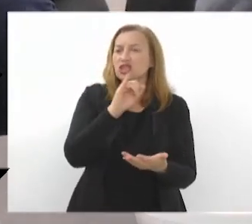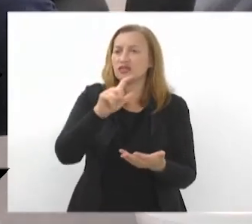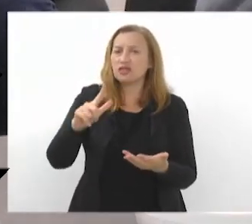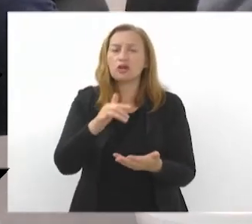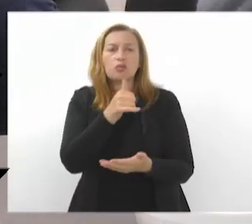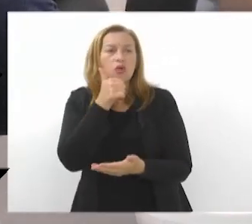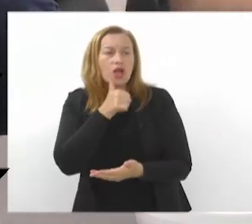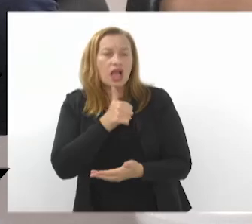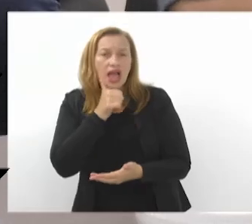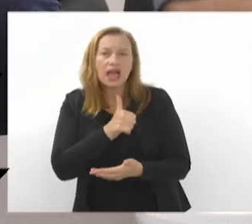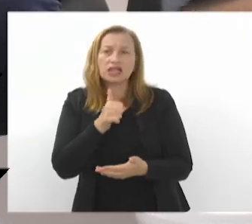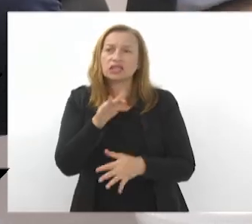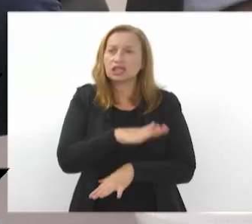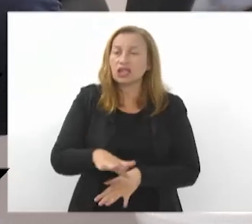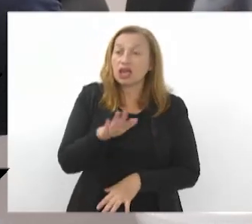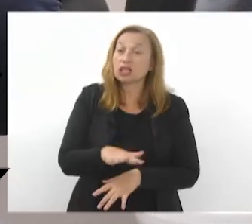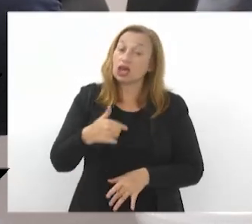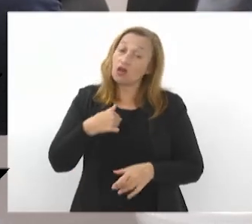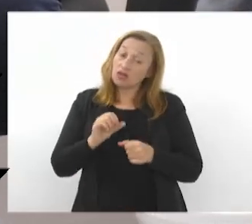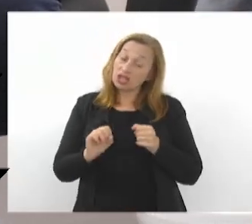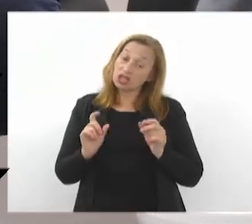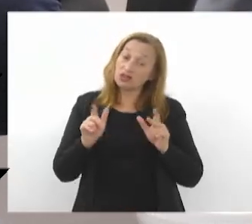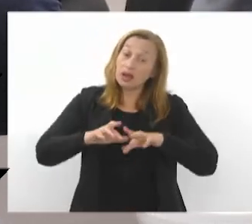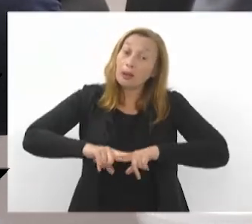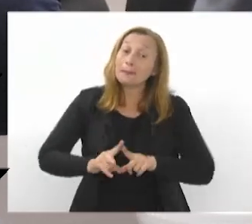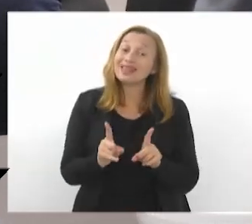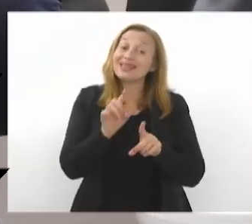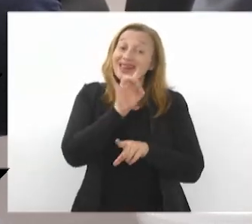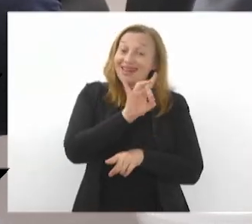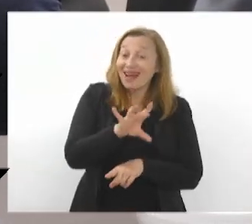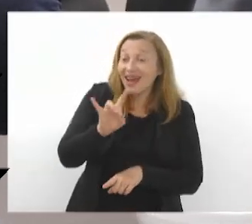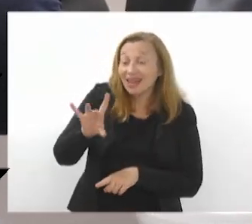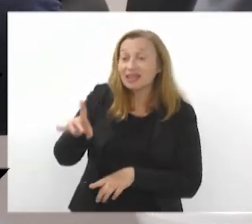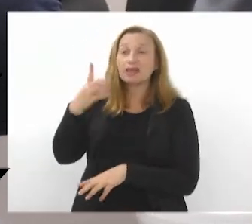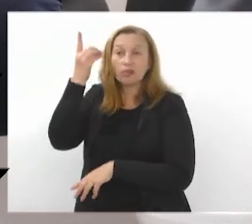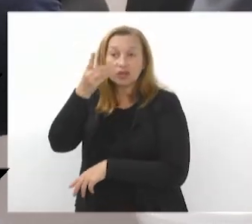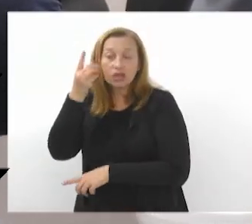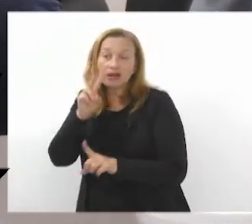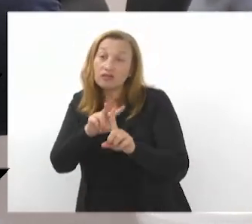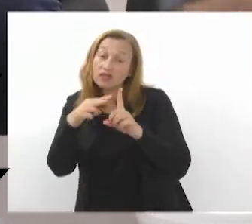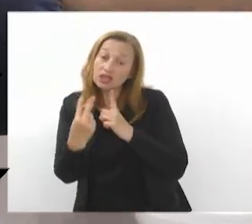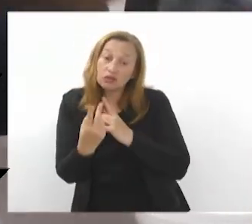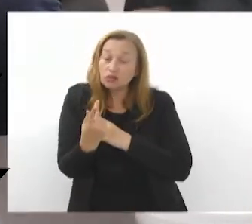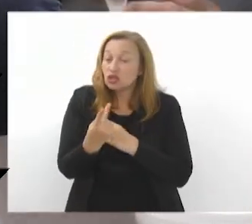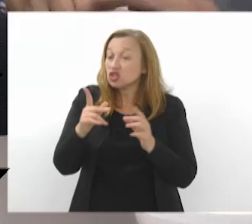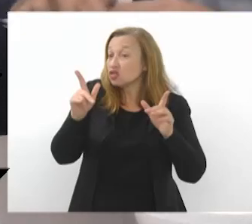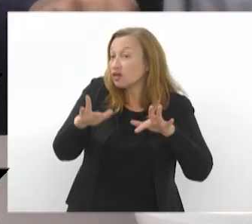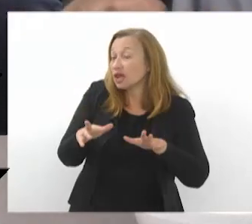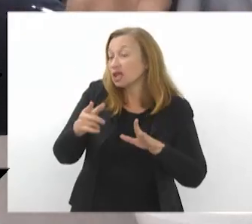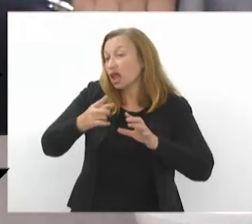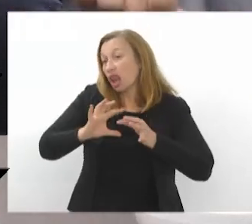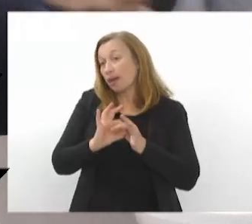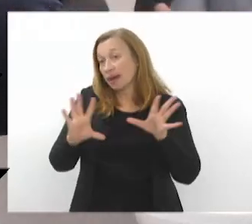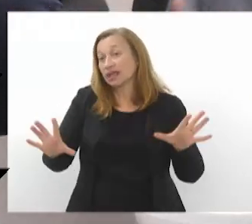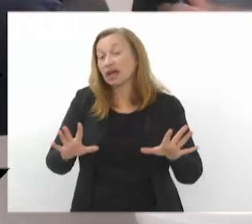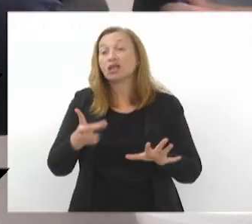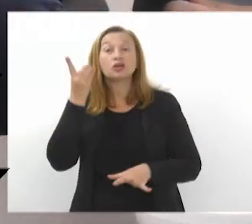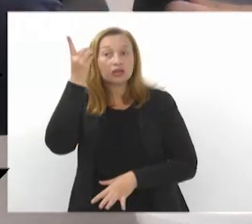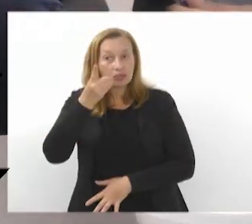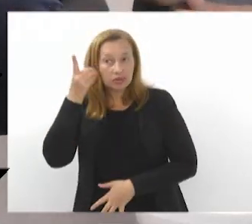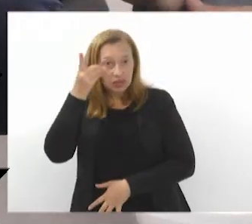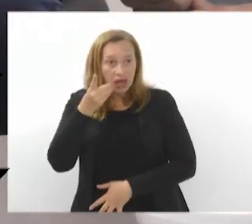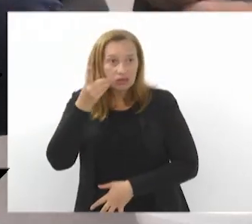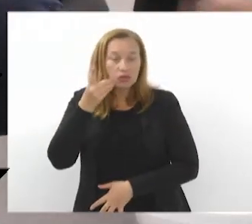mulheres, de crianças. Eu faria diferente. Mas cada deputado tem a sua liberdade. O deputado Luiz